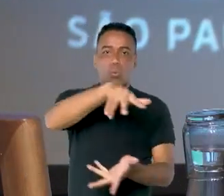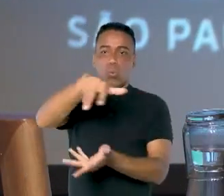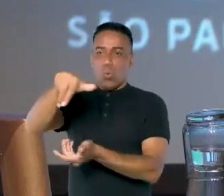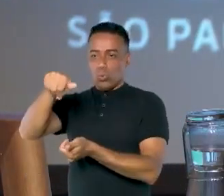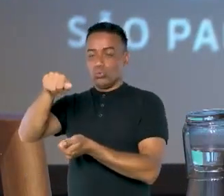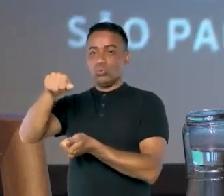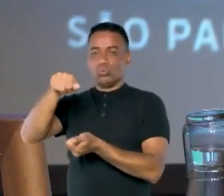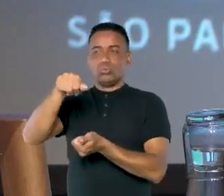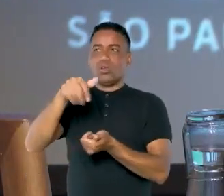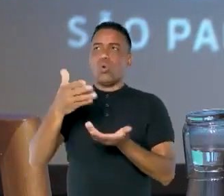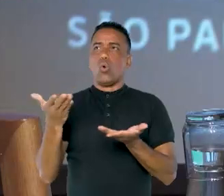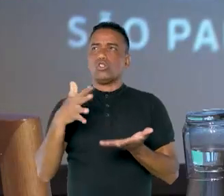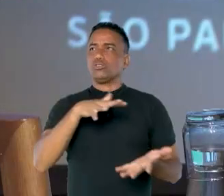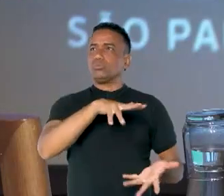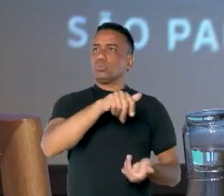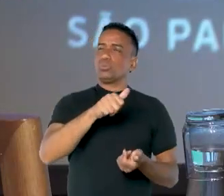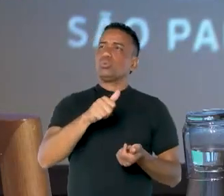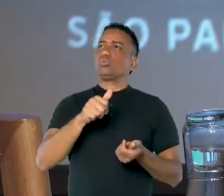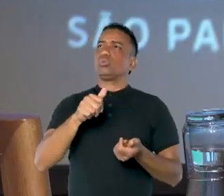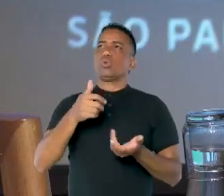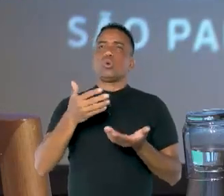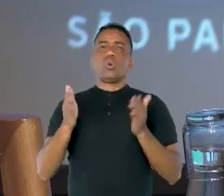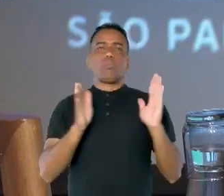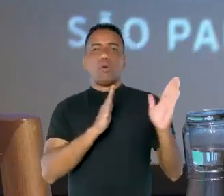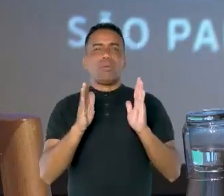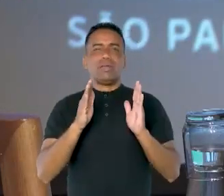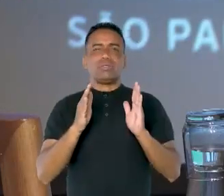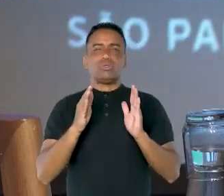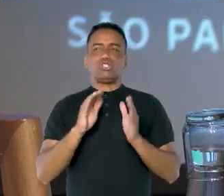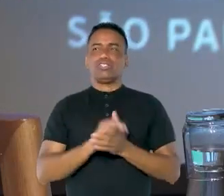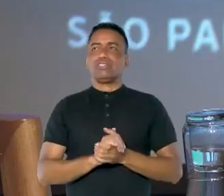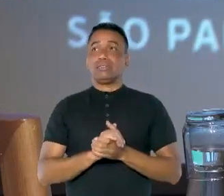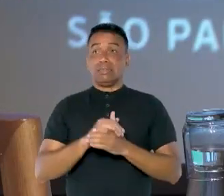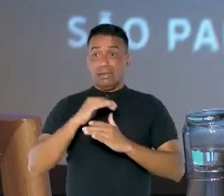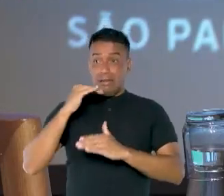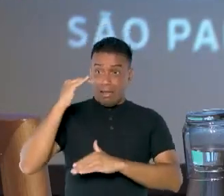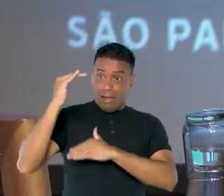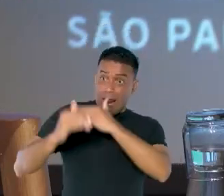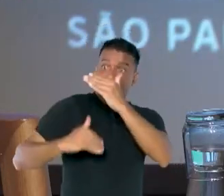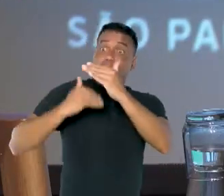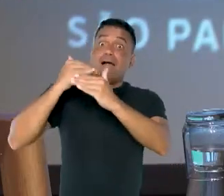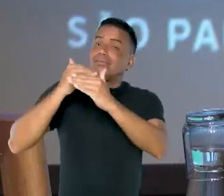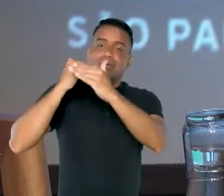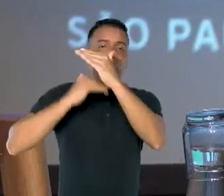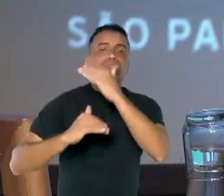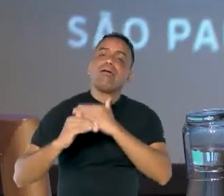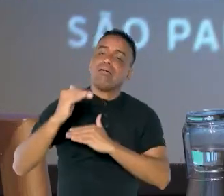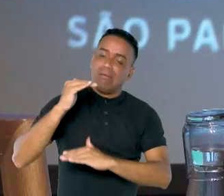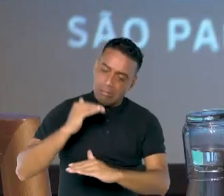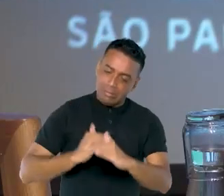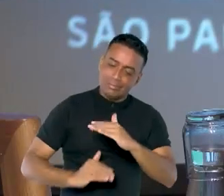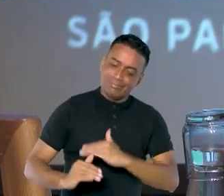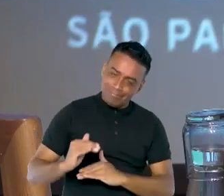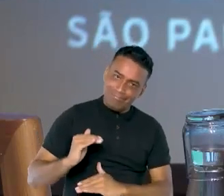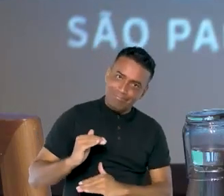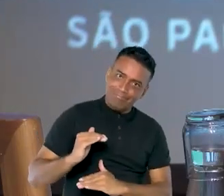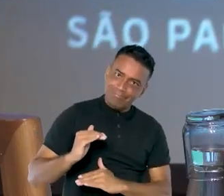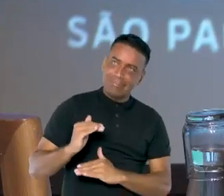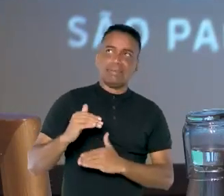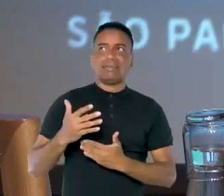um momento de grande regressão. E essa regressão em relação